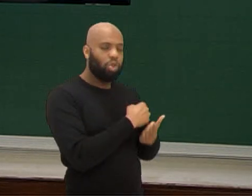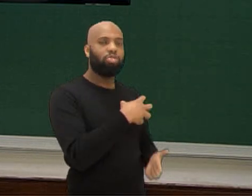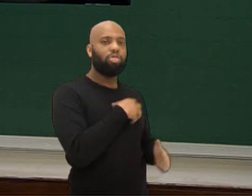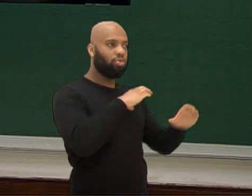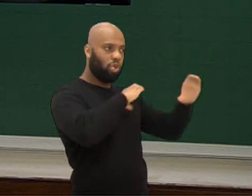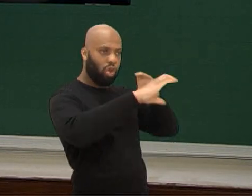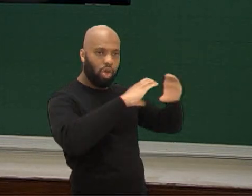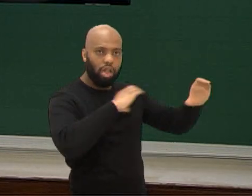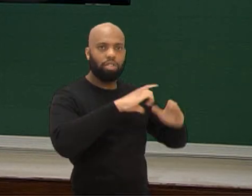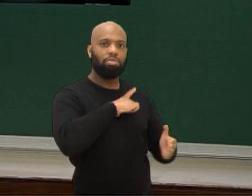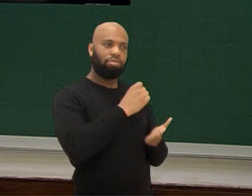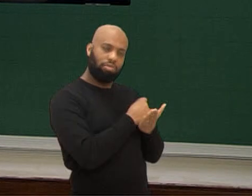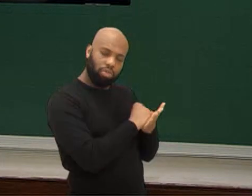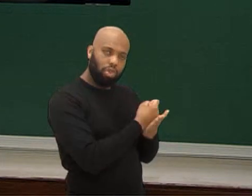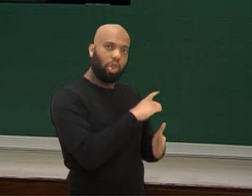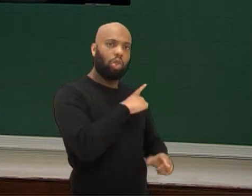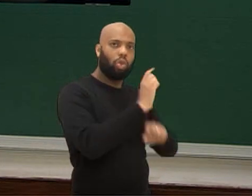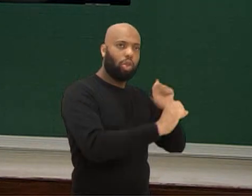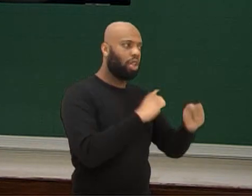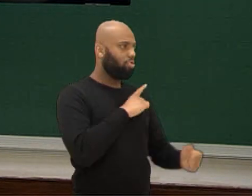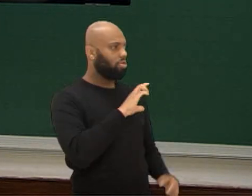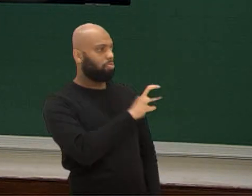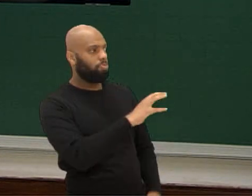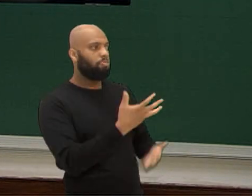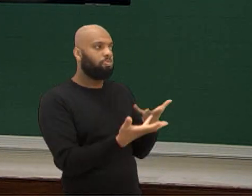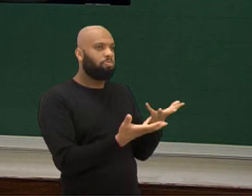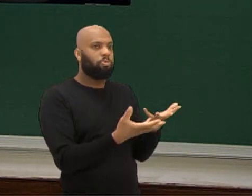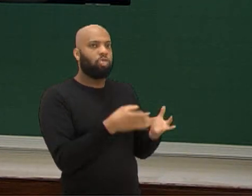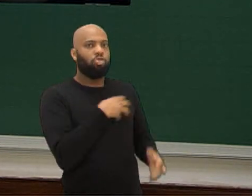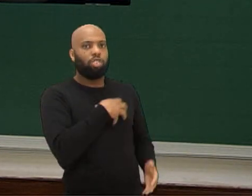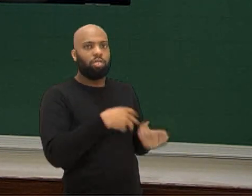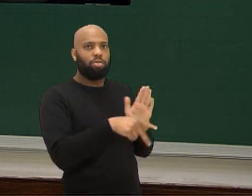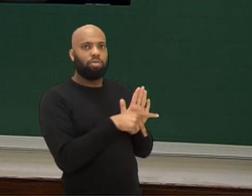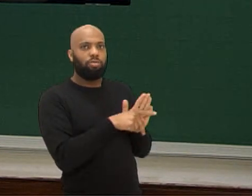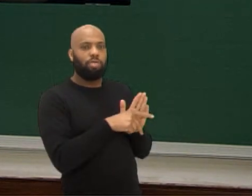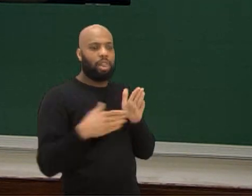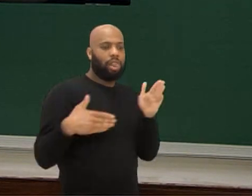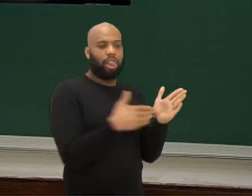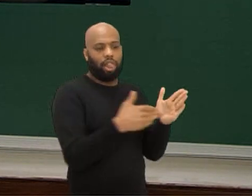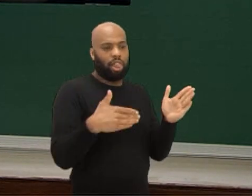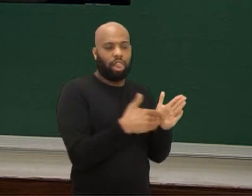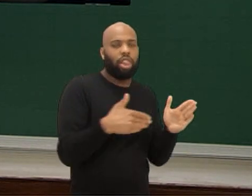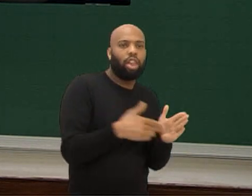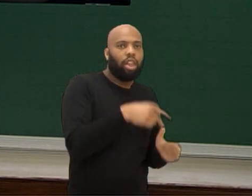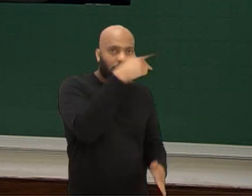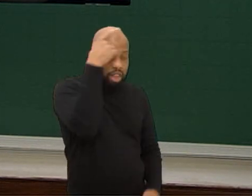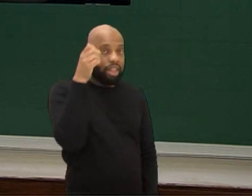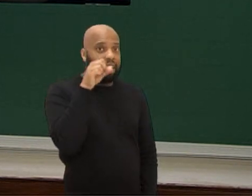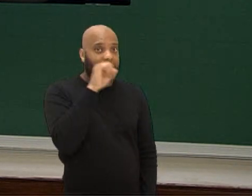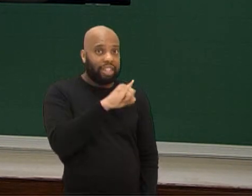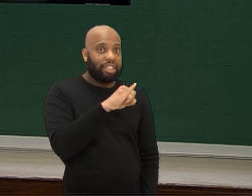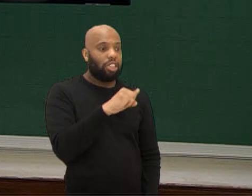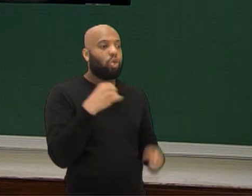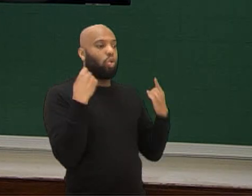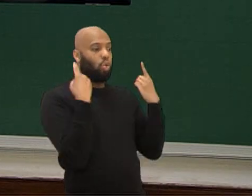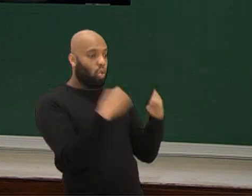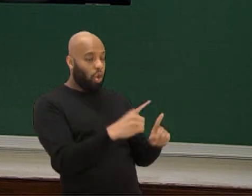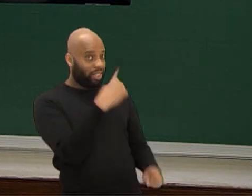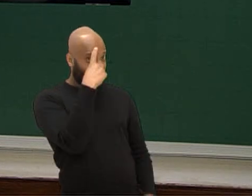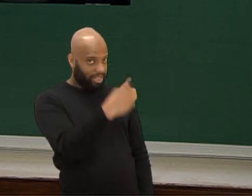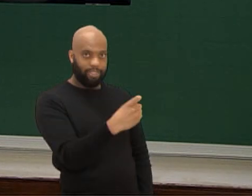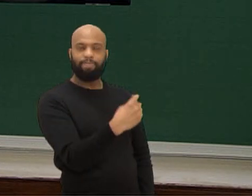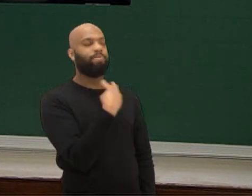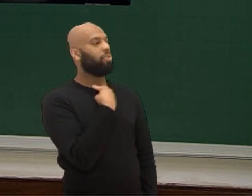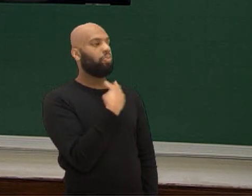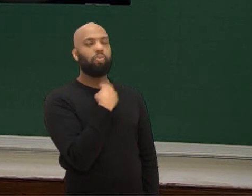de comunicação. Então existia, de certa maneira, uma certa censura. As pessoas, se elas fossem contra essas ideias, elas